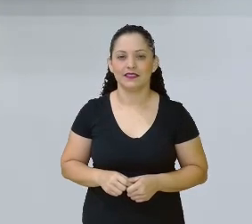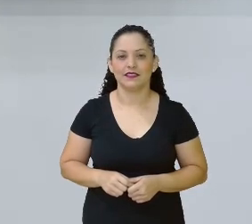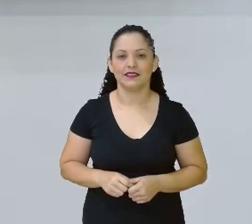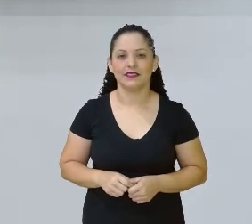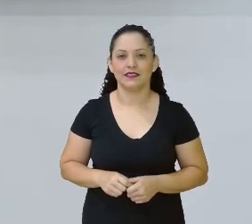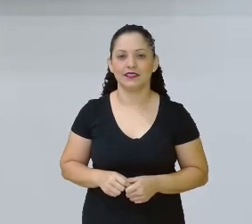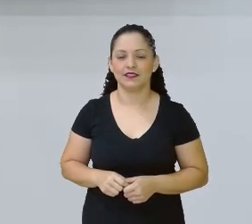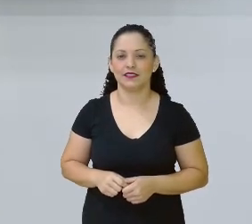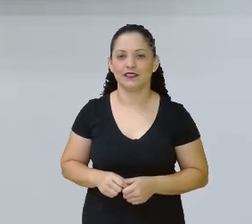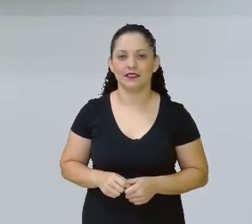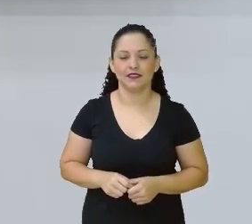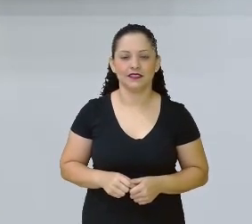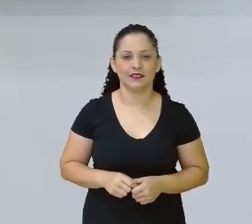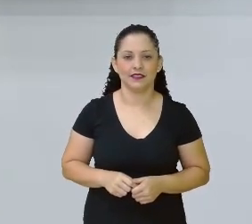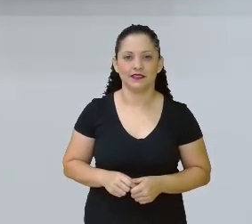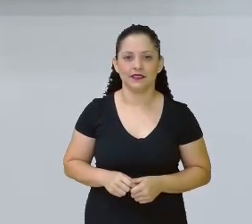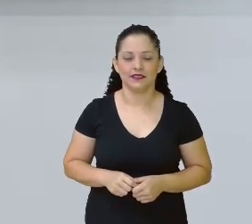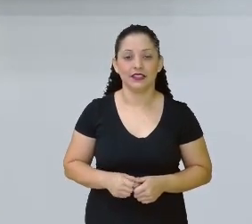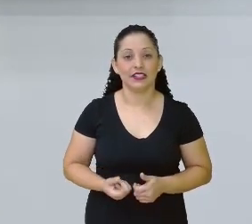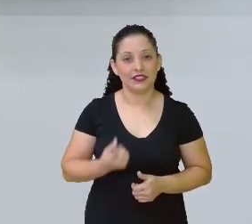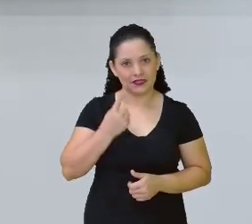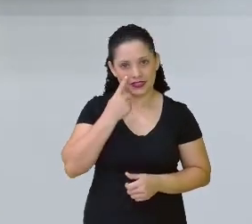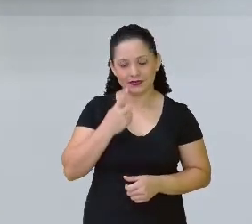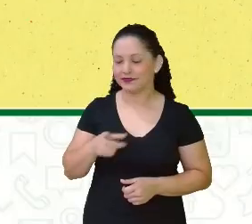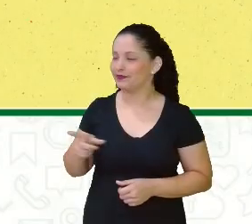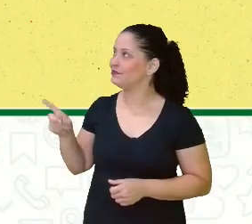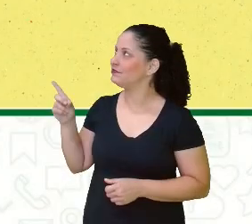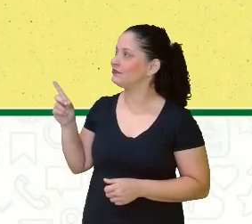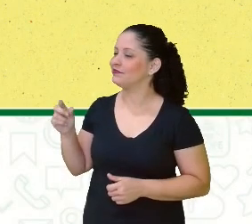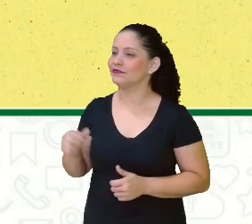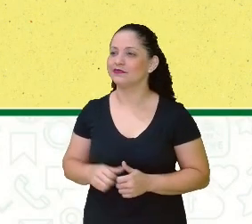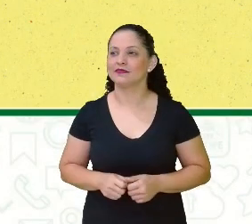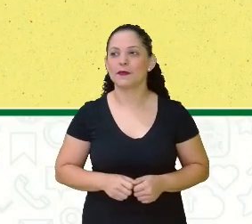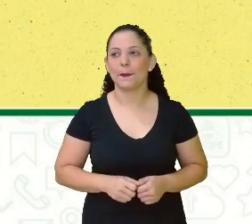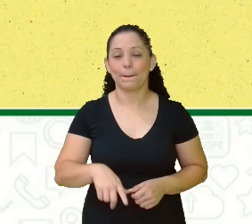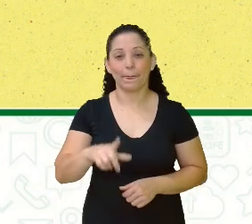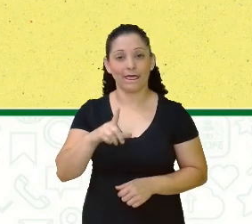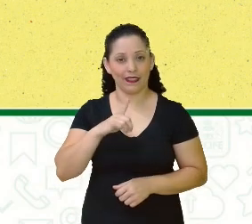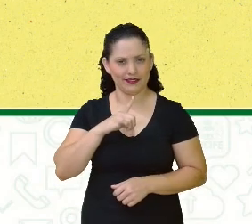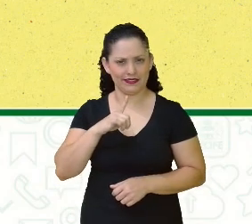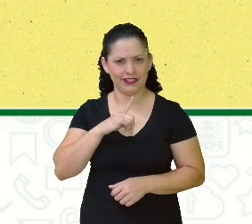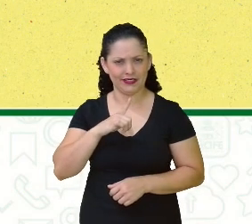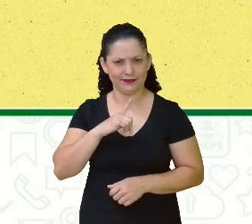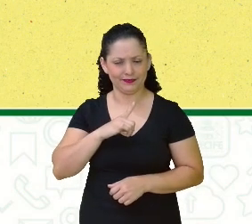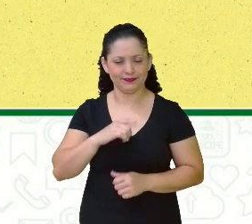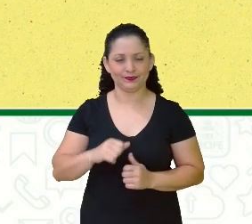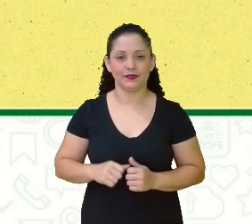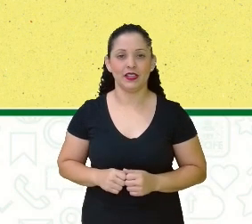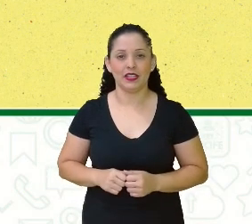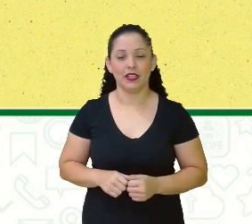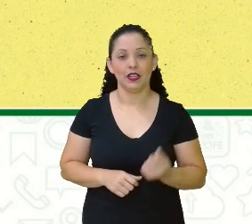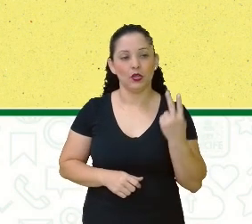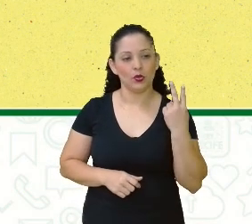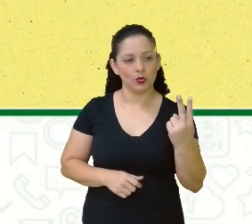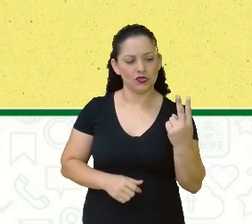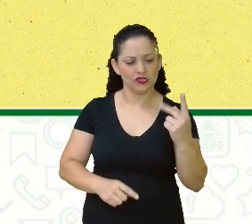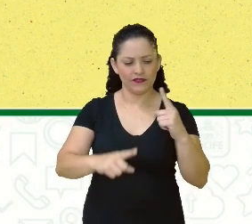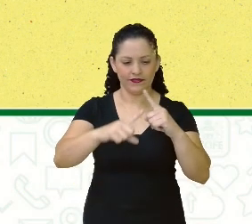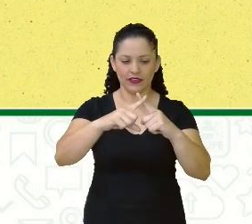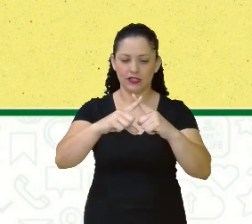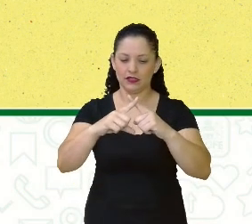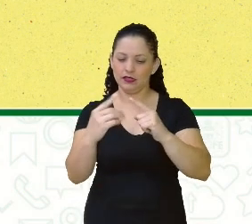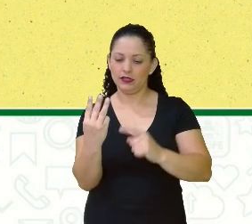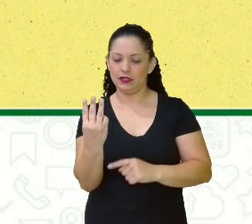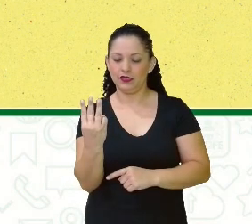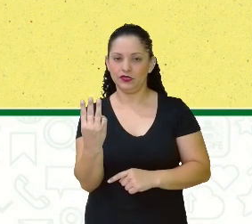Agora, vamos lá? Olha só. Então, eu tenho aí 2 vezes 3,